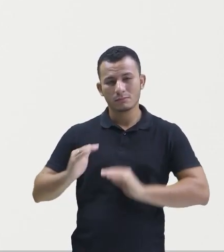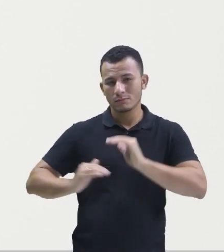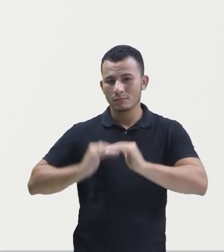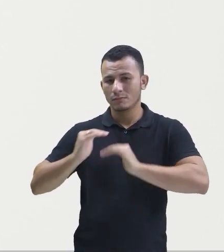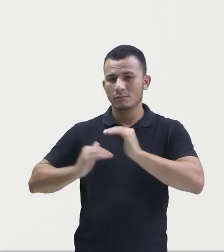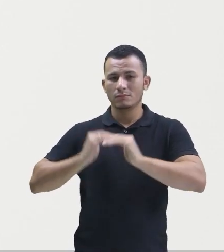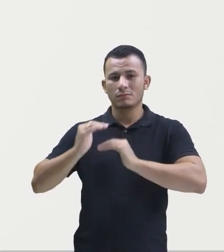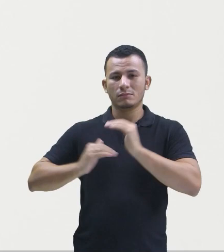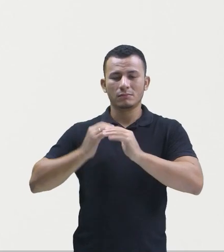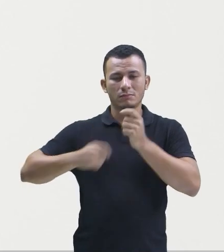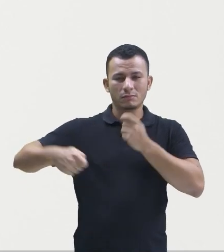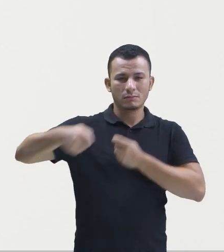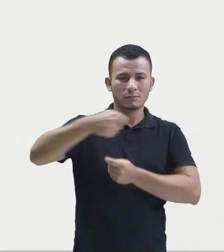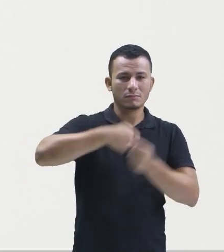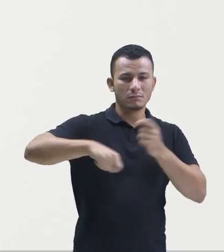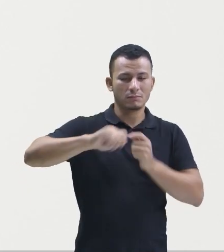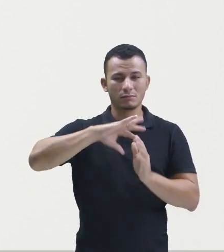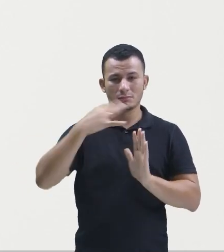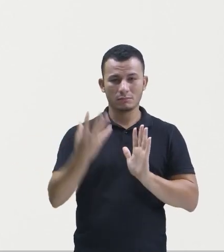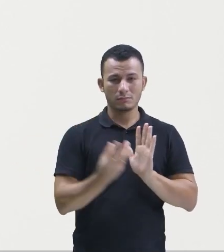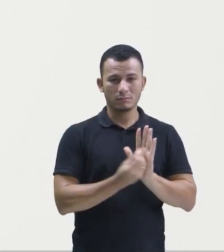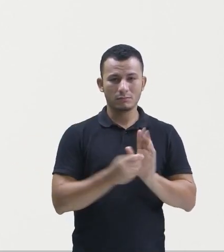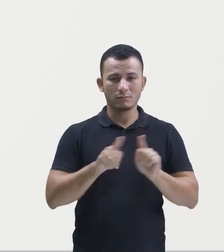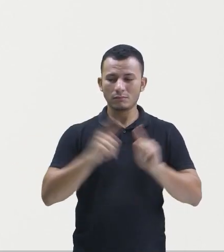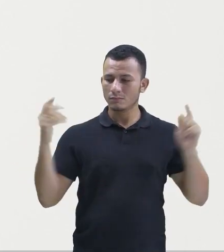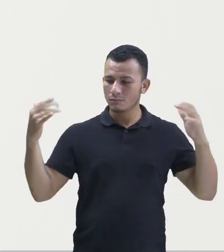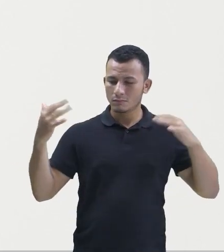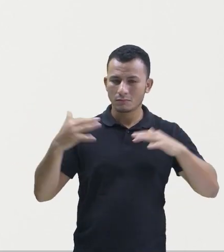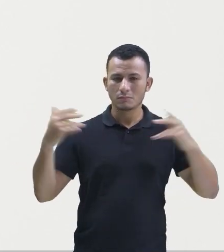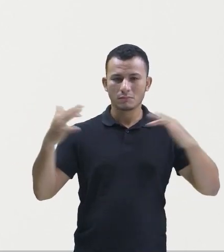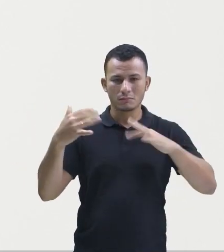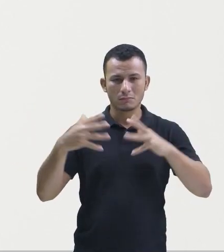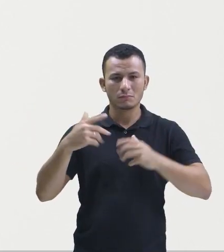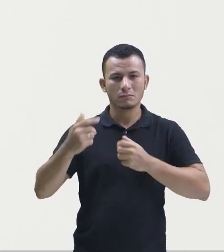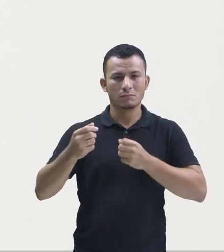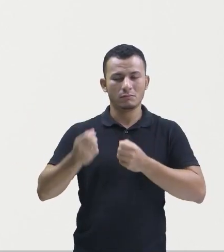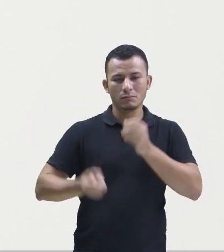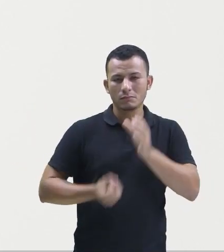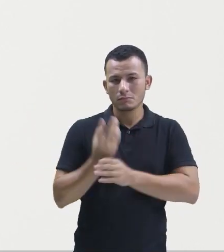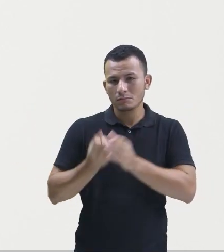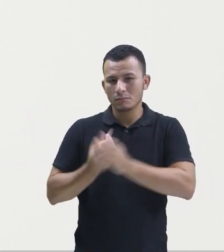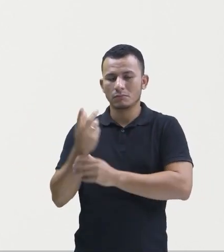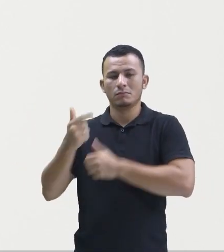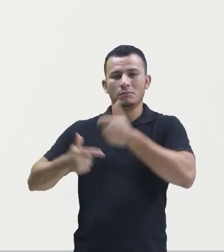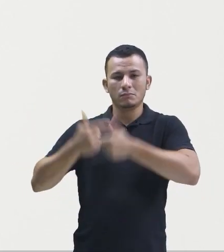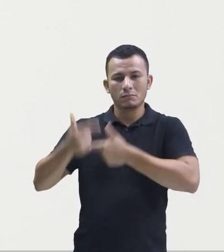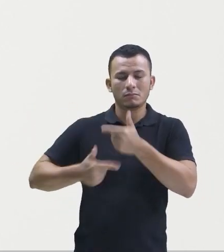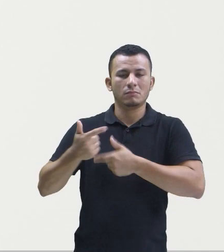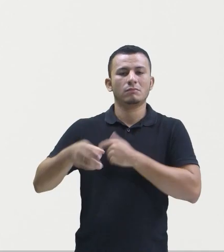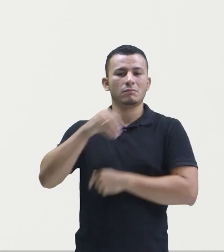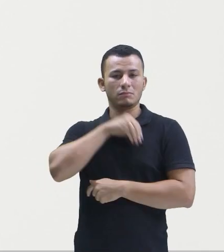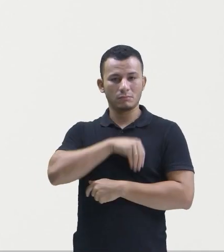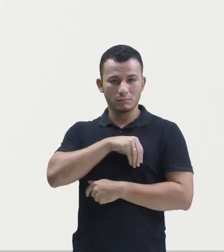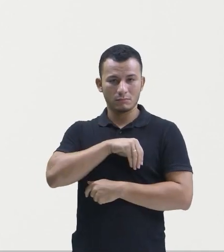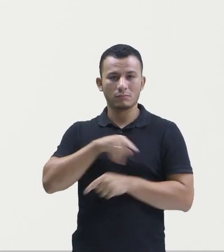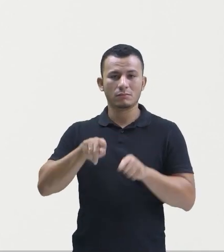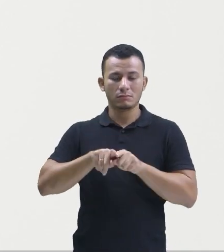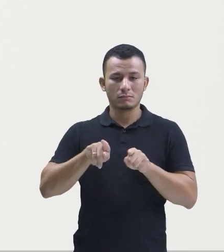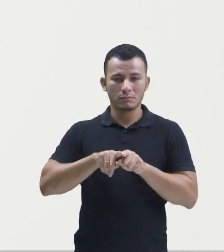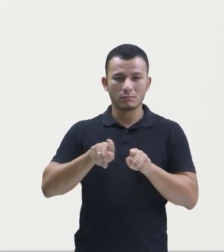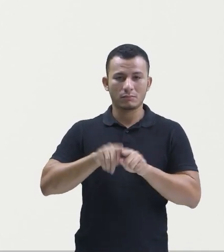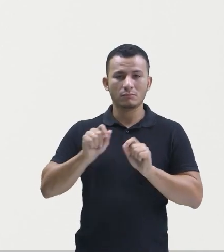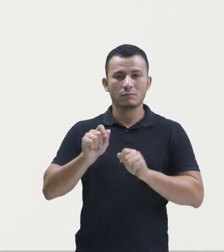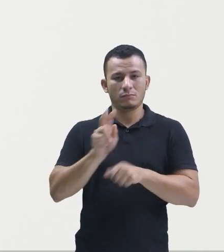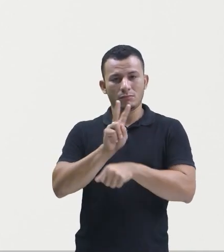Desenvolver economicamente a Amazônia, atrair empreendimentos para a região, objetivando a geração de emprego e renda e, ao